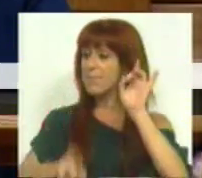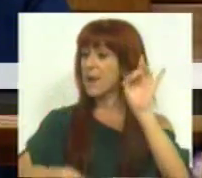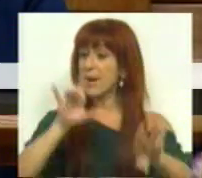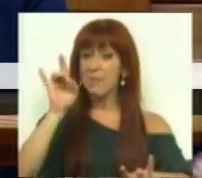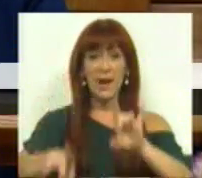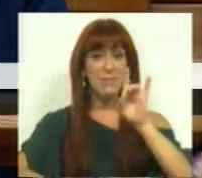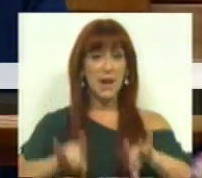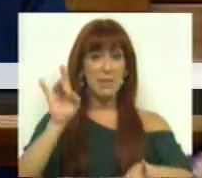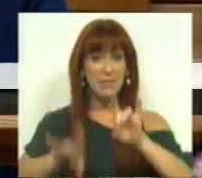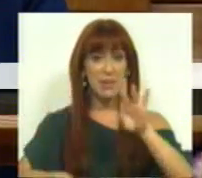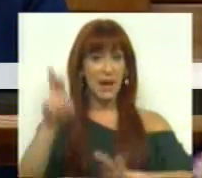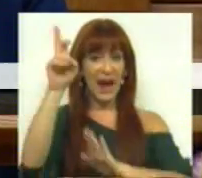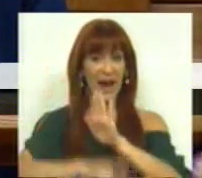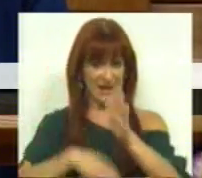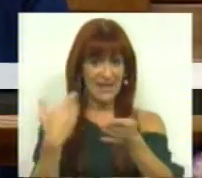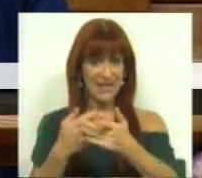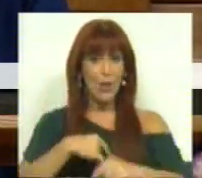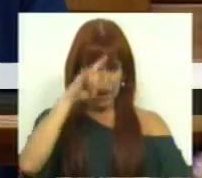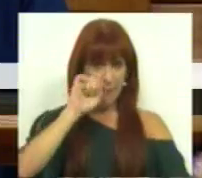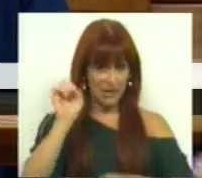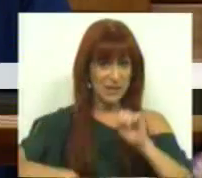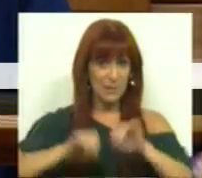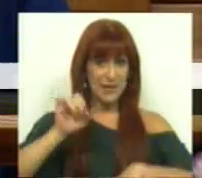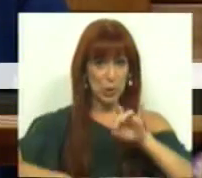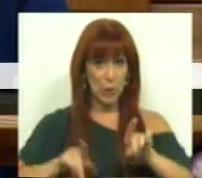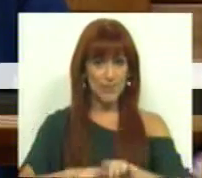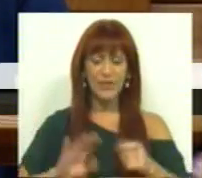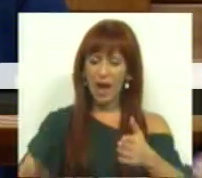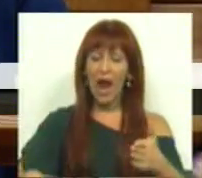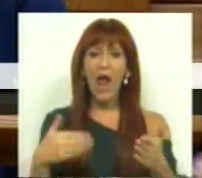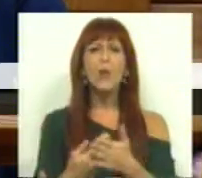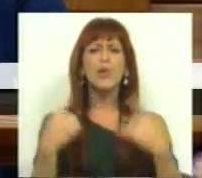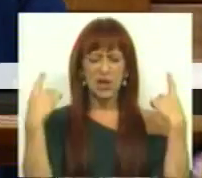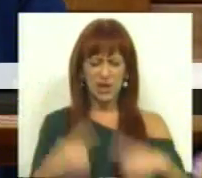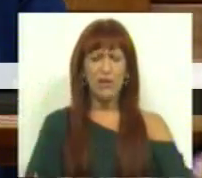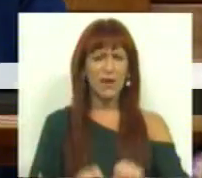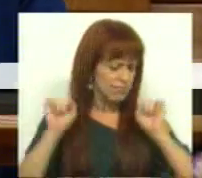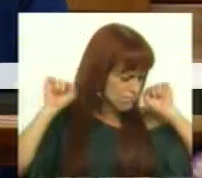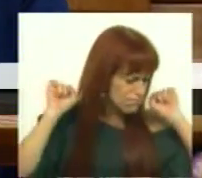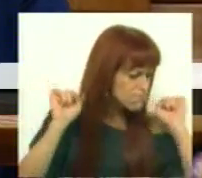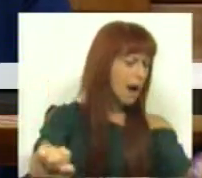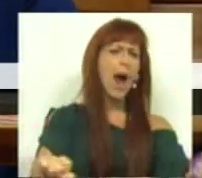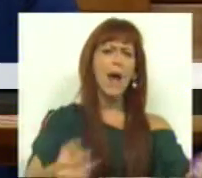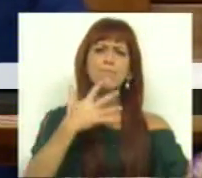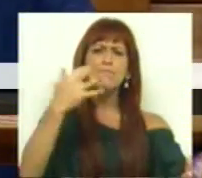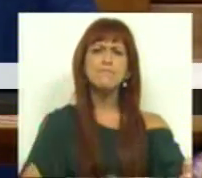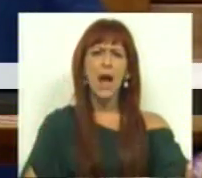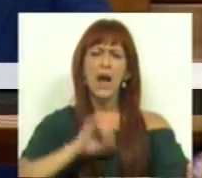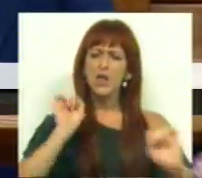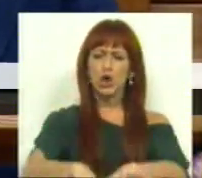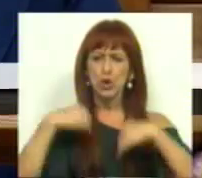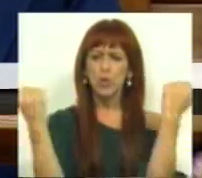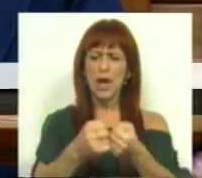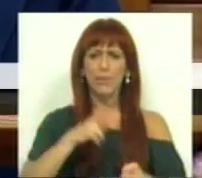a regra? E lembram-se do que aconteceu? As propostas tiveram a rejeição de toda a